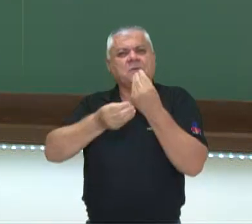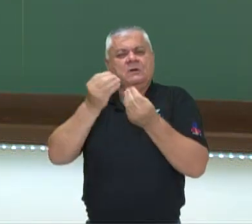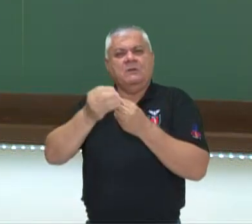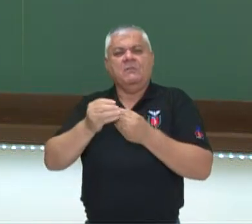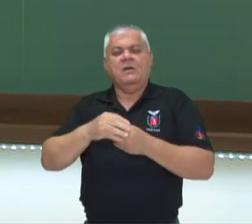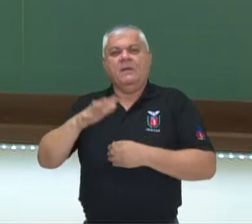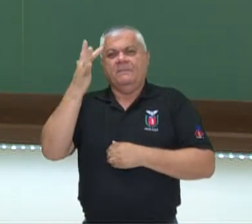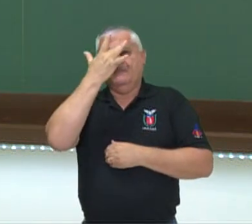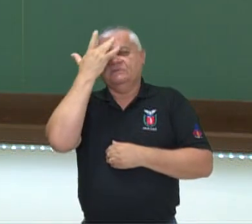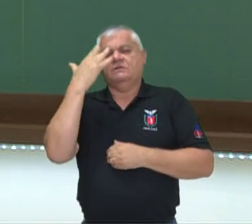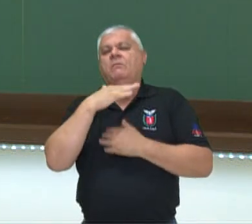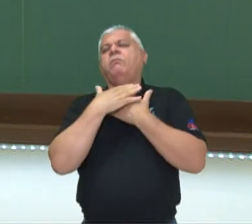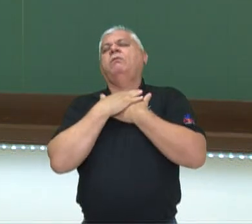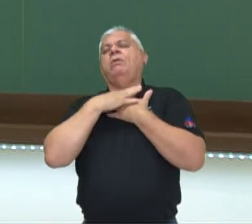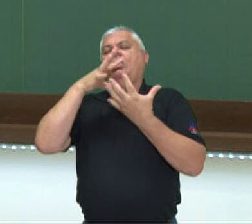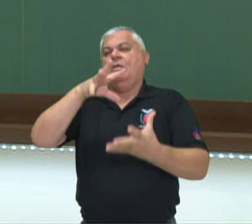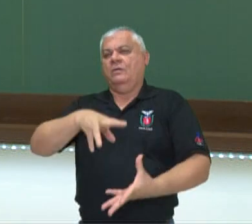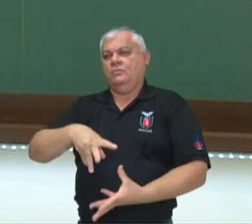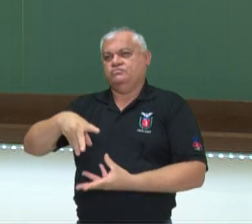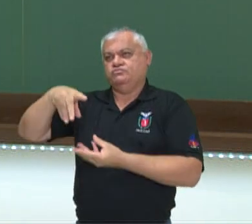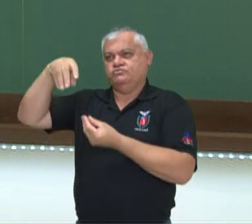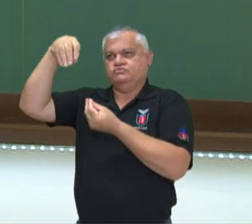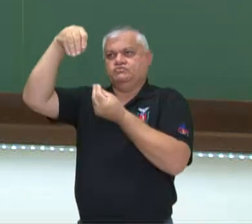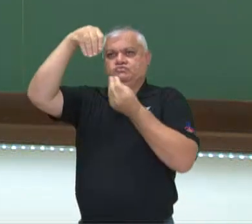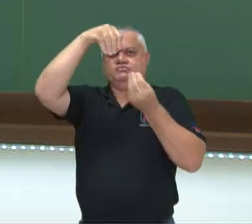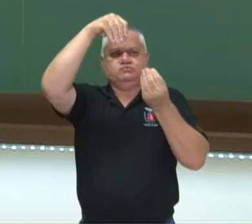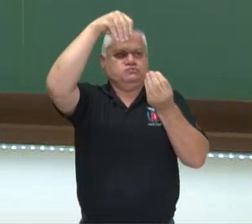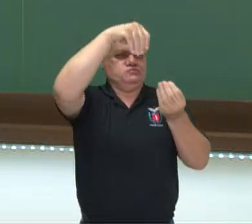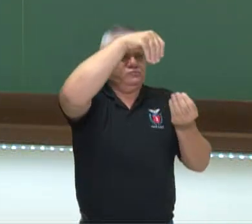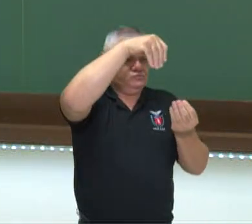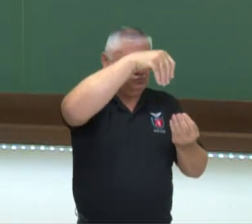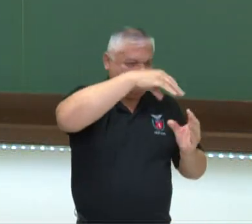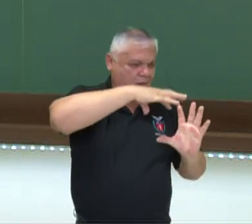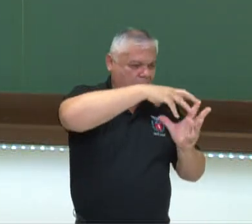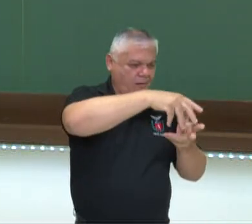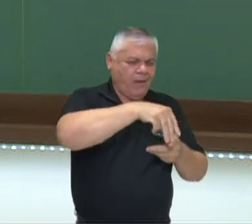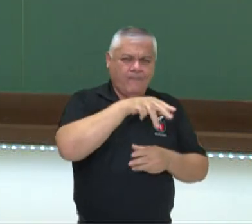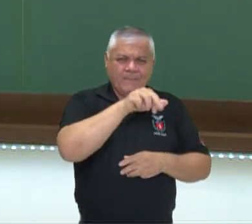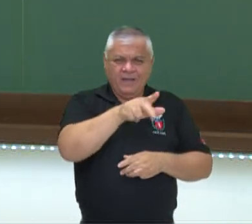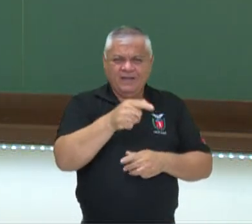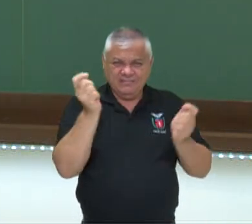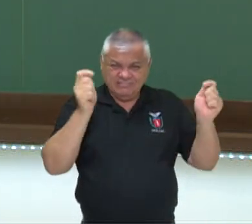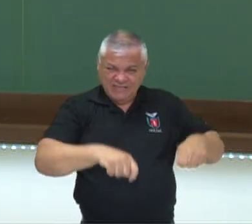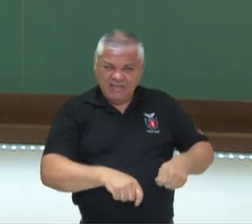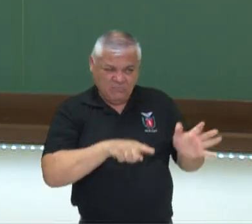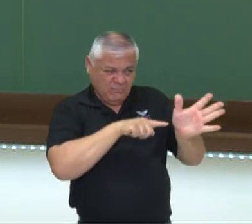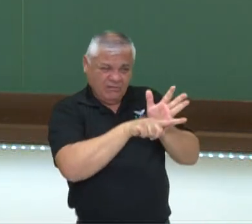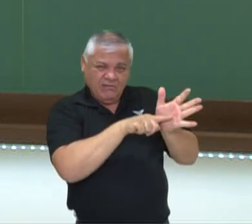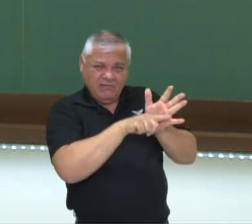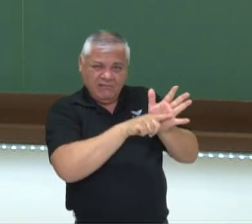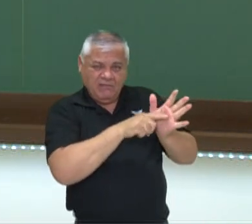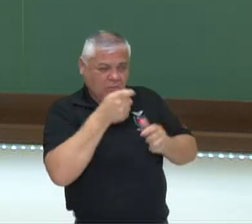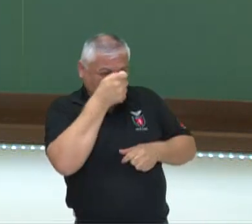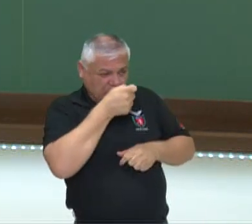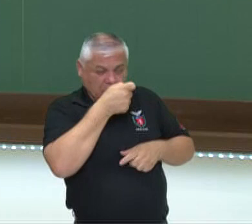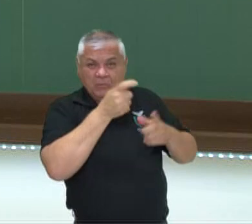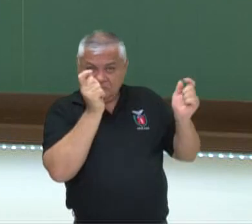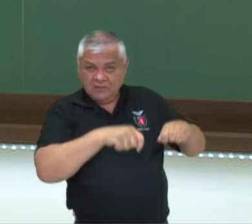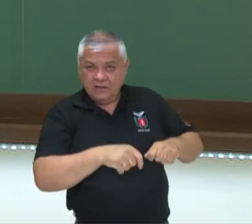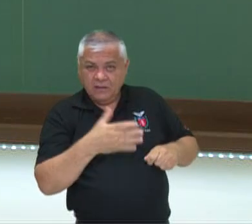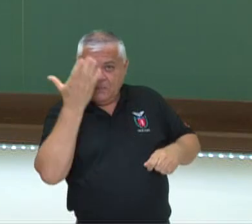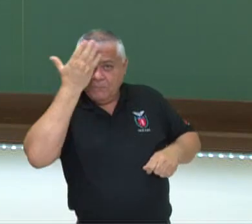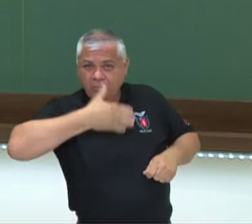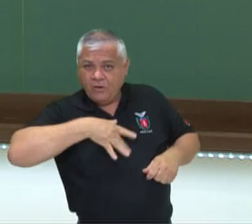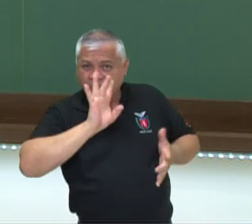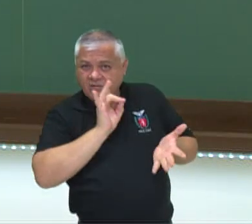as almas evoluídas depois da morte habitam em Marte, porque isso é inverificável. Não tem como constatar, mesmo que organize